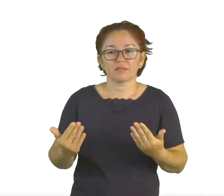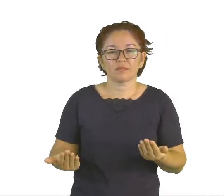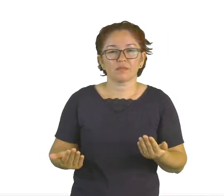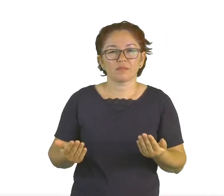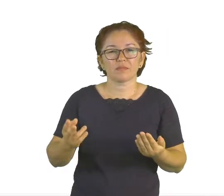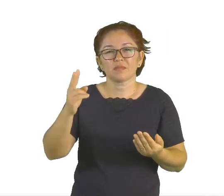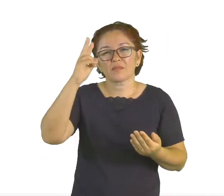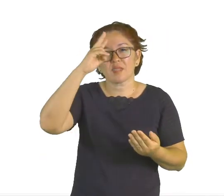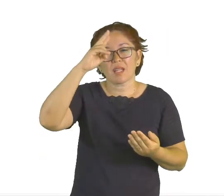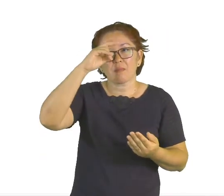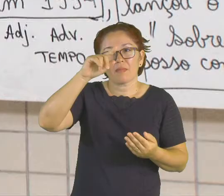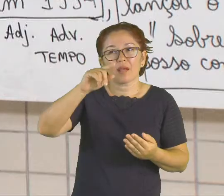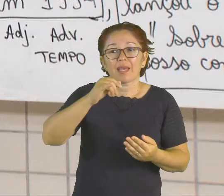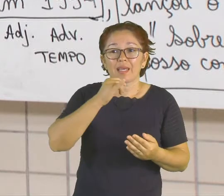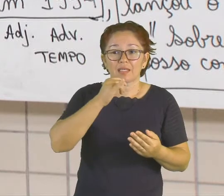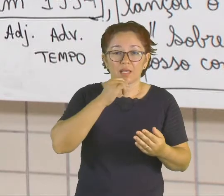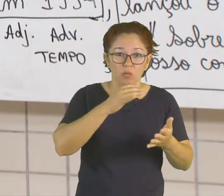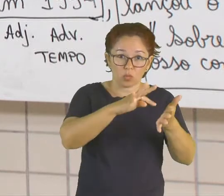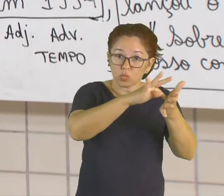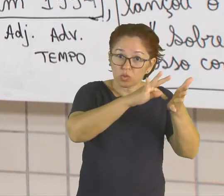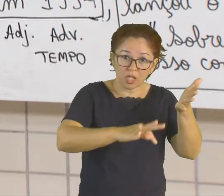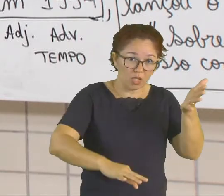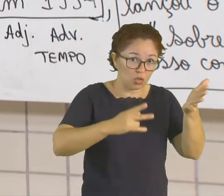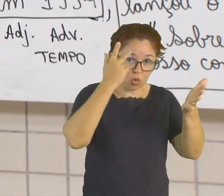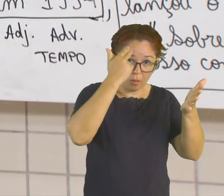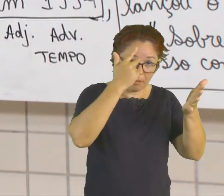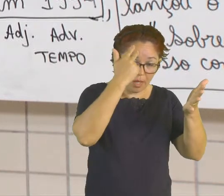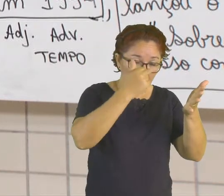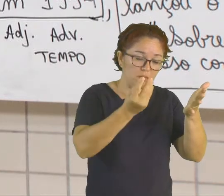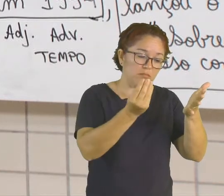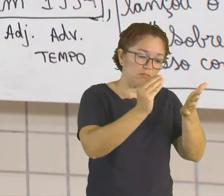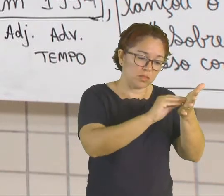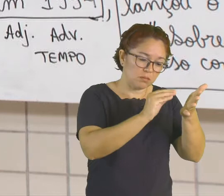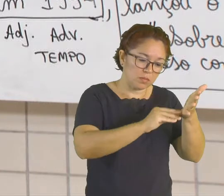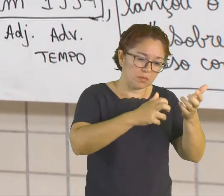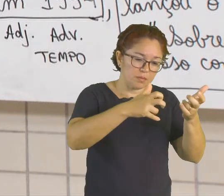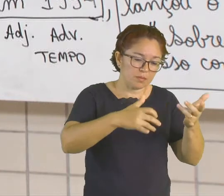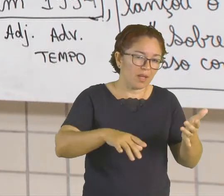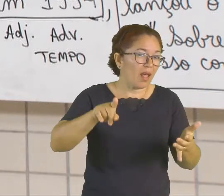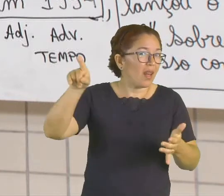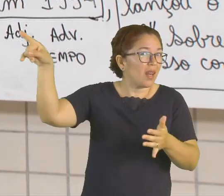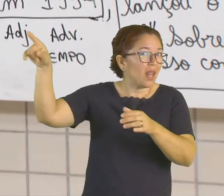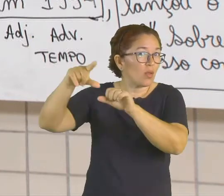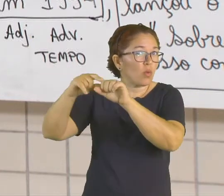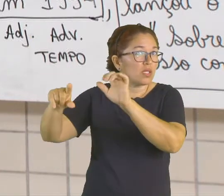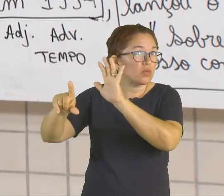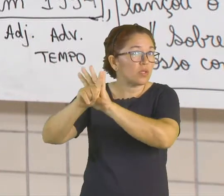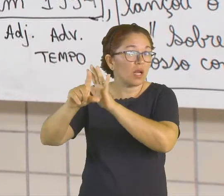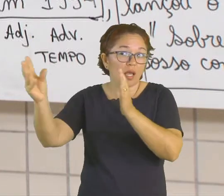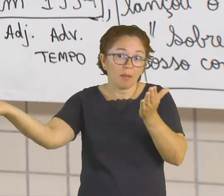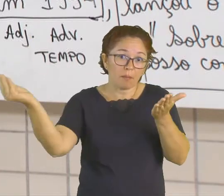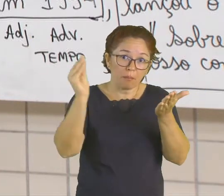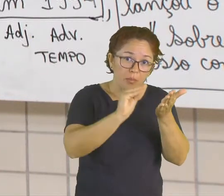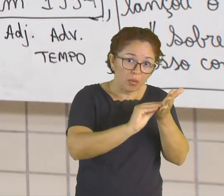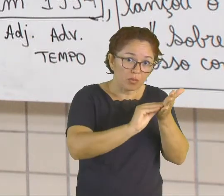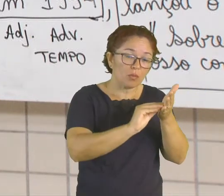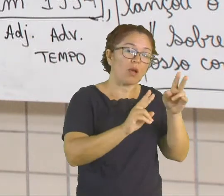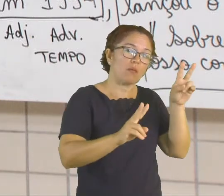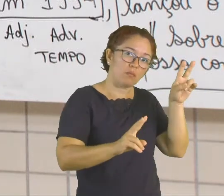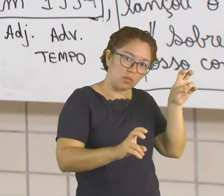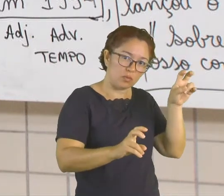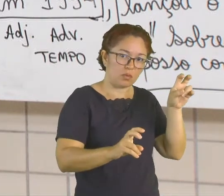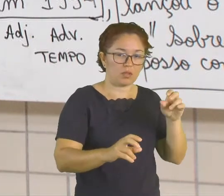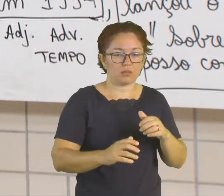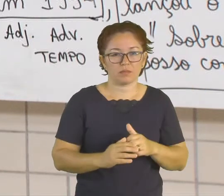do artigo. Então, como ele pegou o discurso que vem de outro texto, aí ele usou essas aspas. A utilização